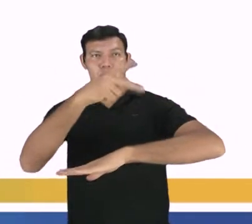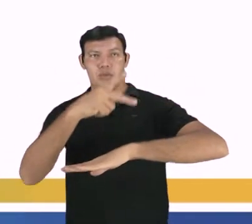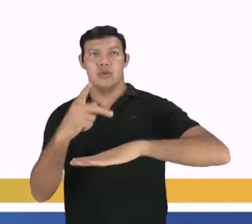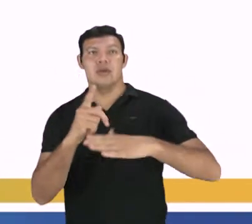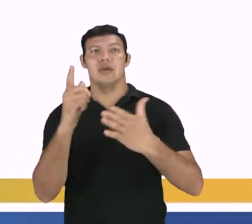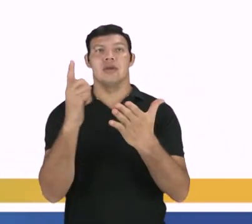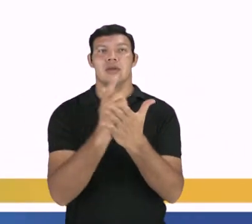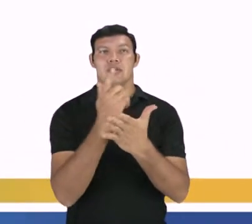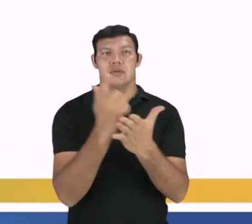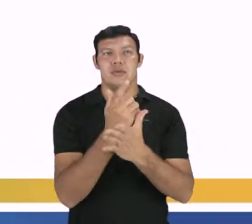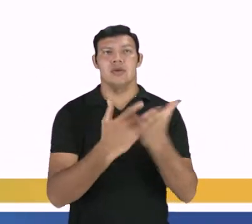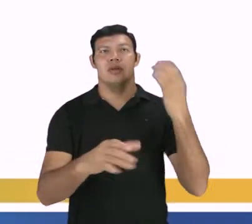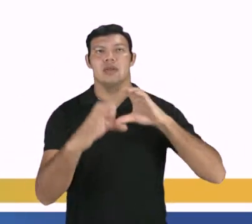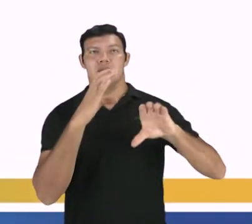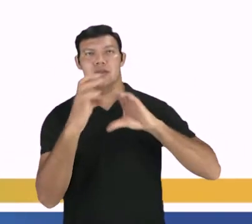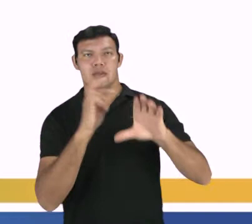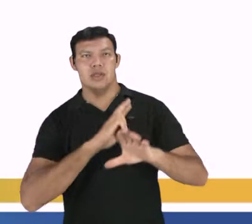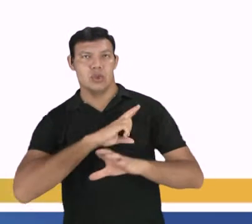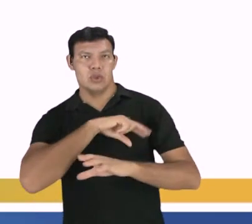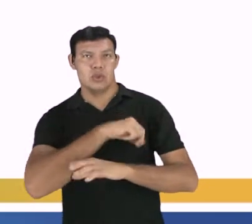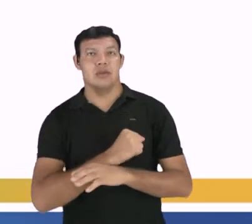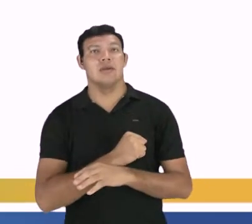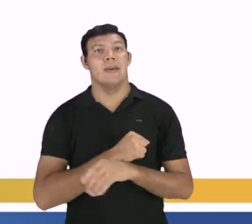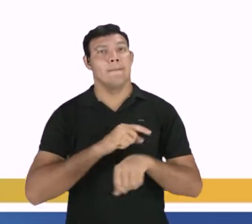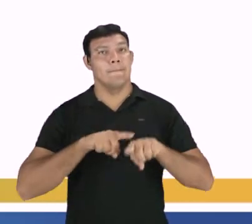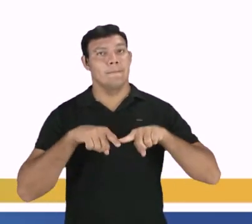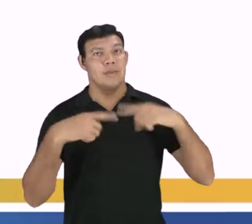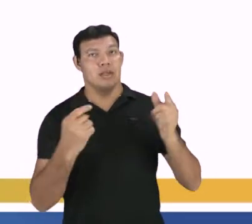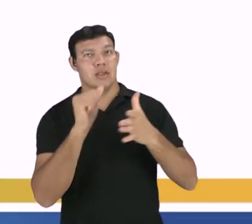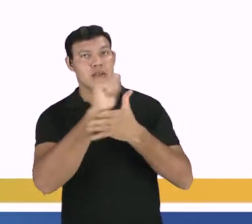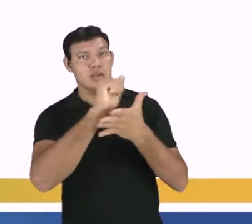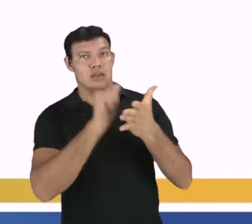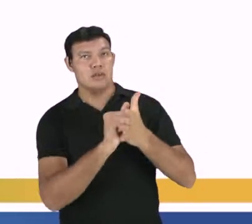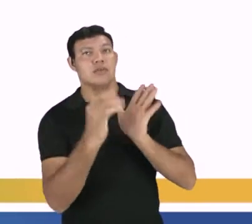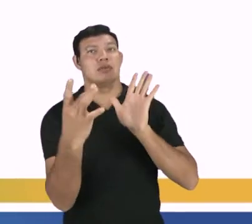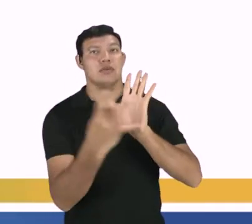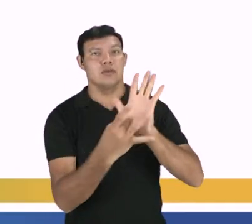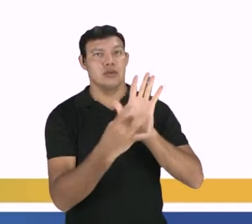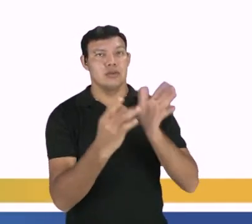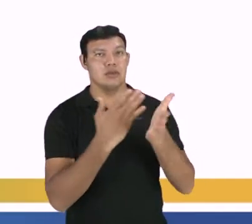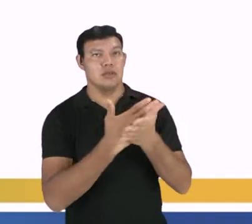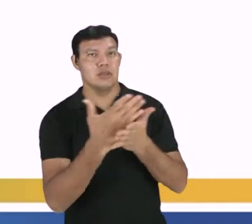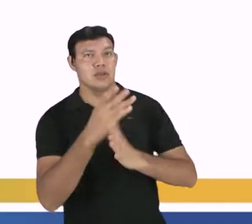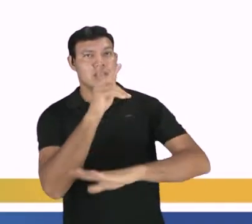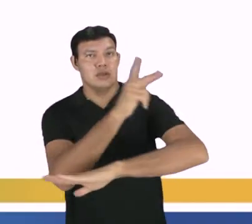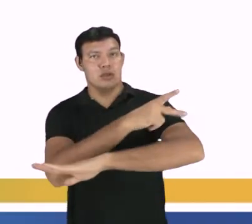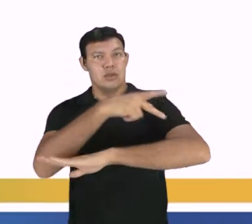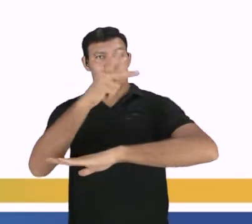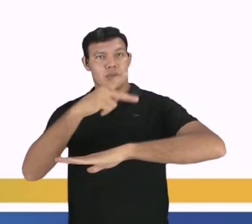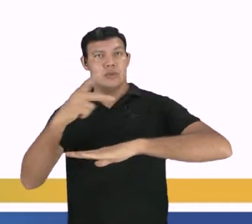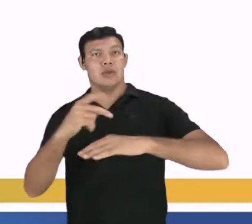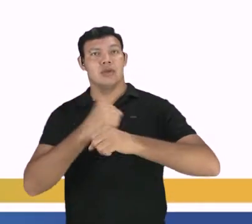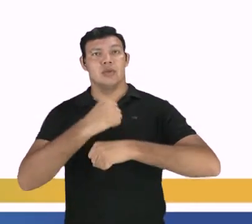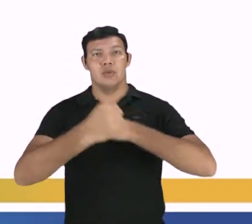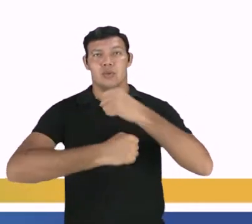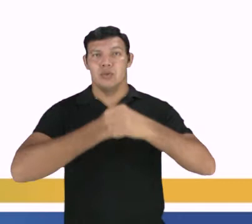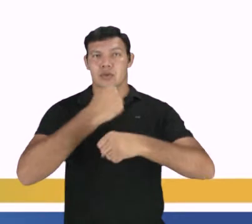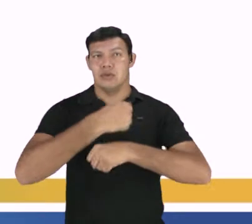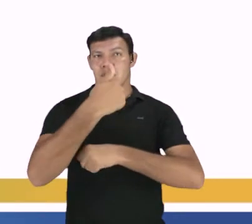No entanto, o registro oficial do início do parnasianismo no Brasil data o ano de 1882.